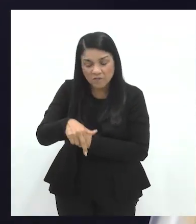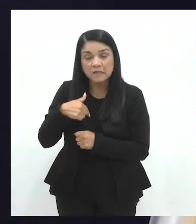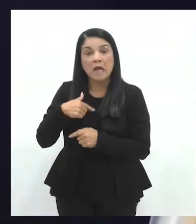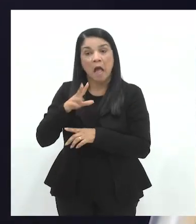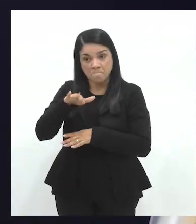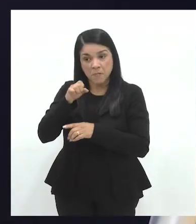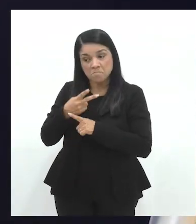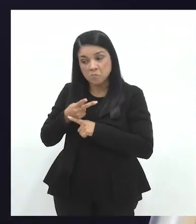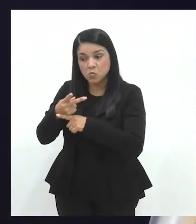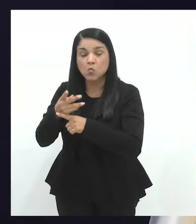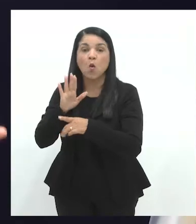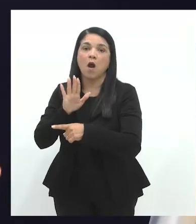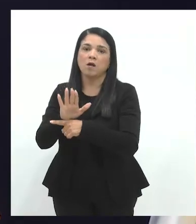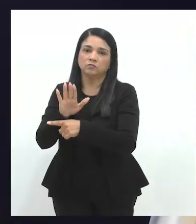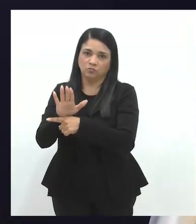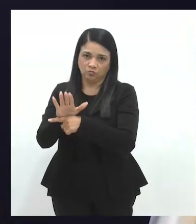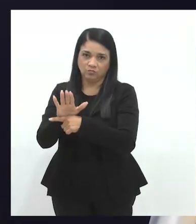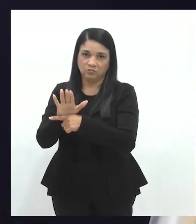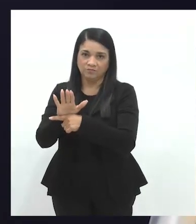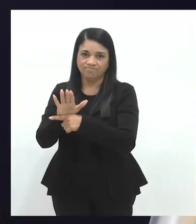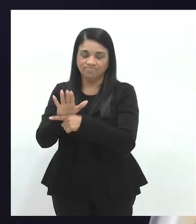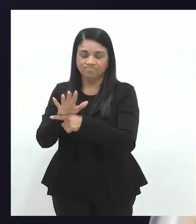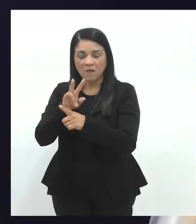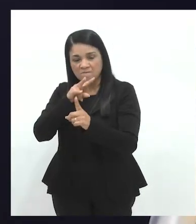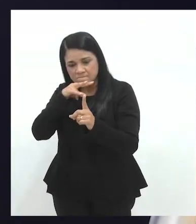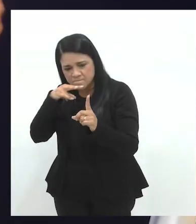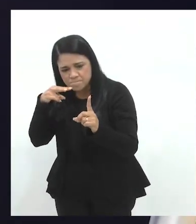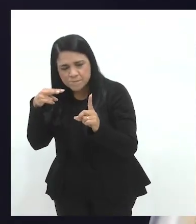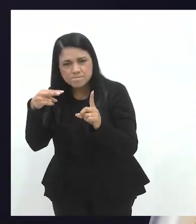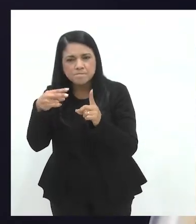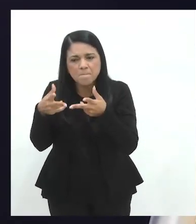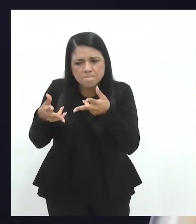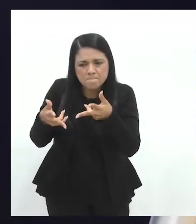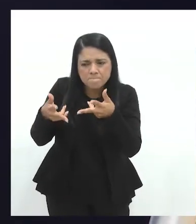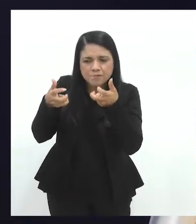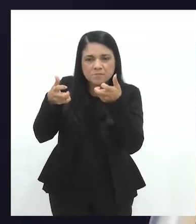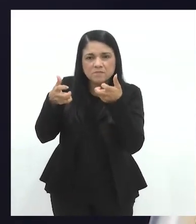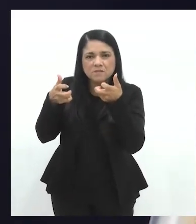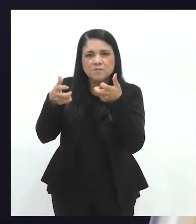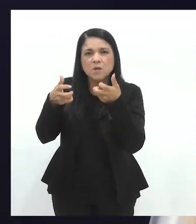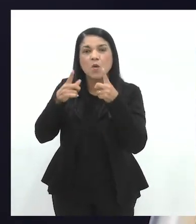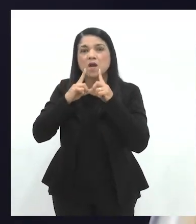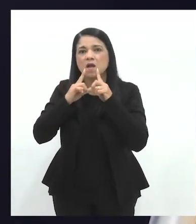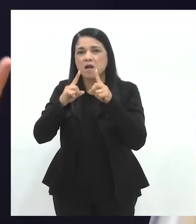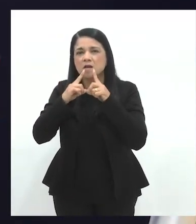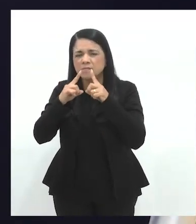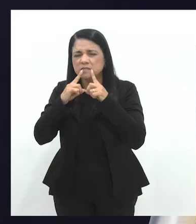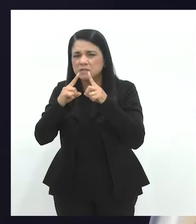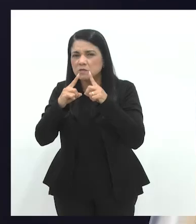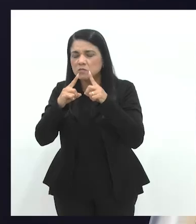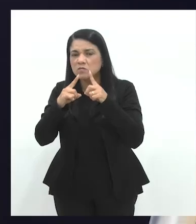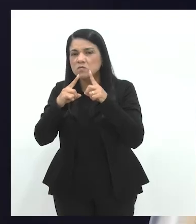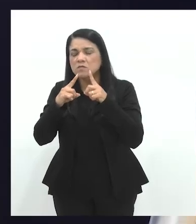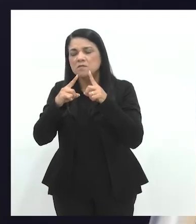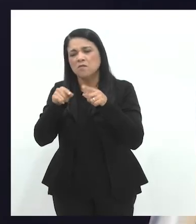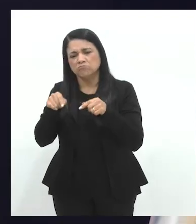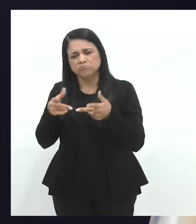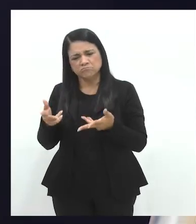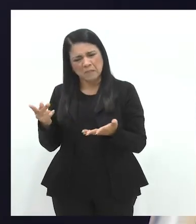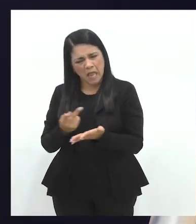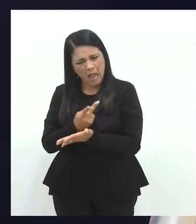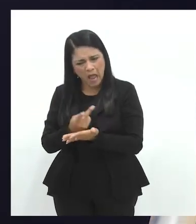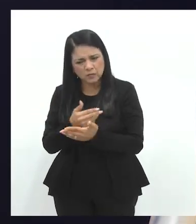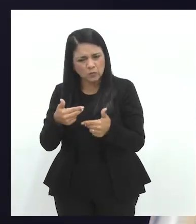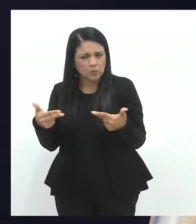procurou ajuda. Quando a mãe procurou ajuda, olhando assim as queixas, eu percebi que tinha algo